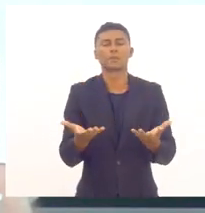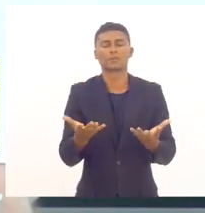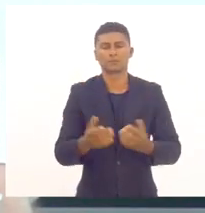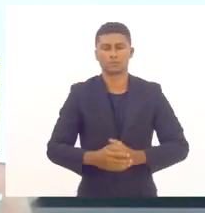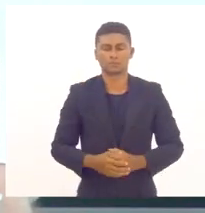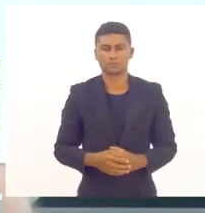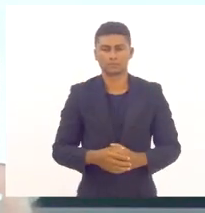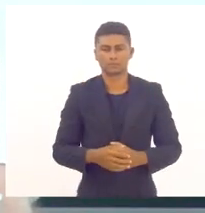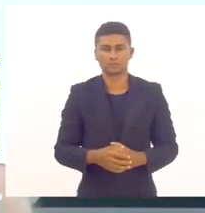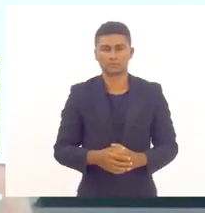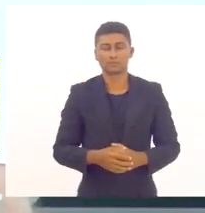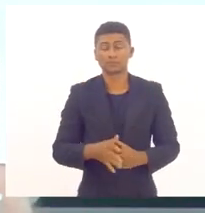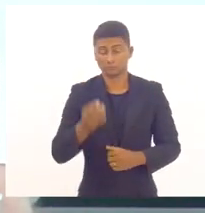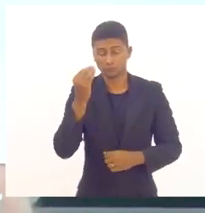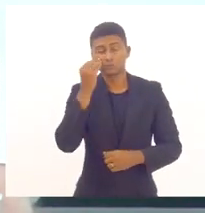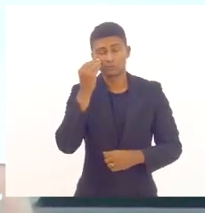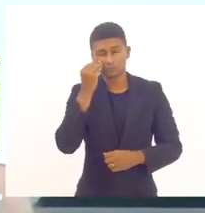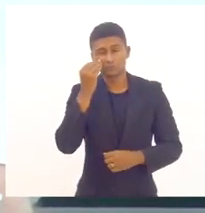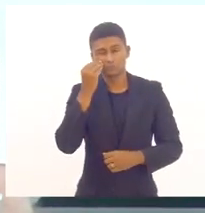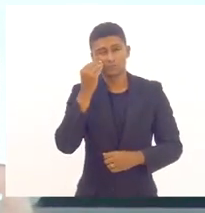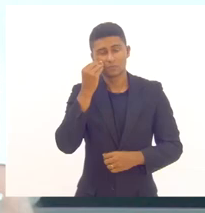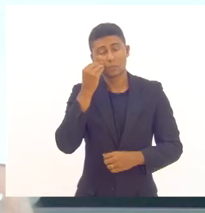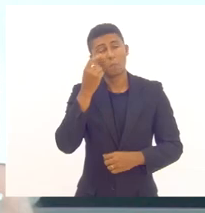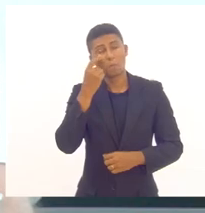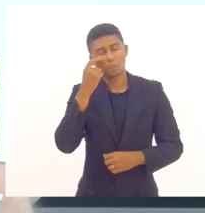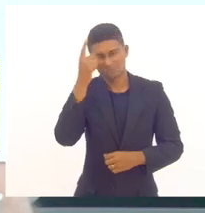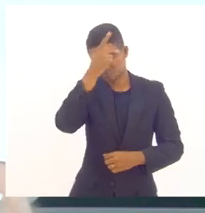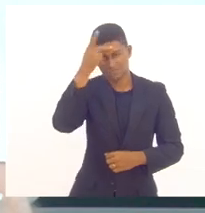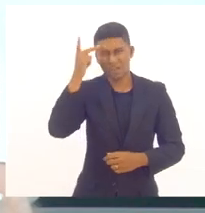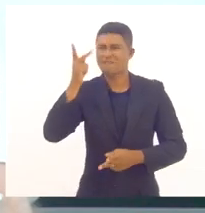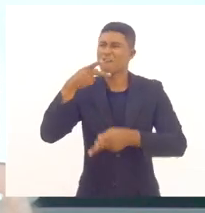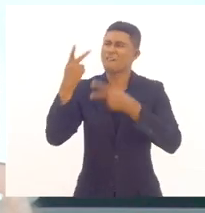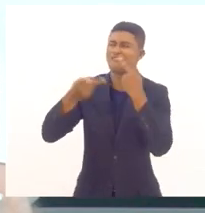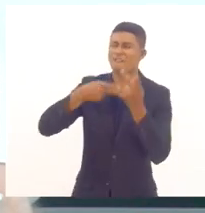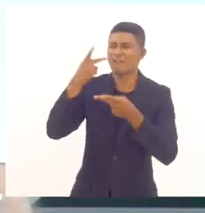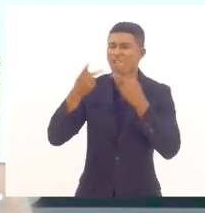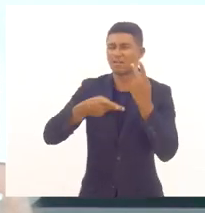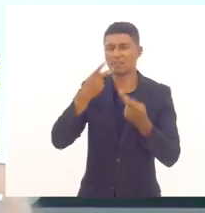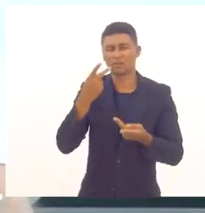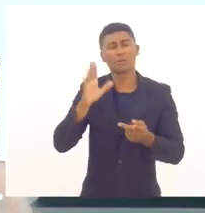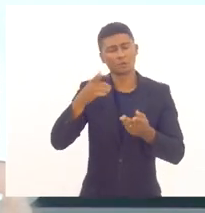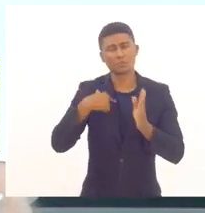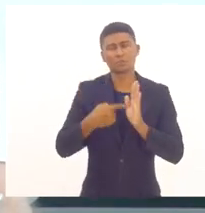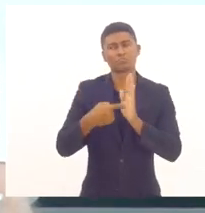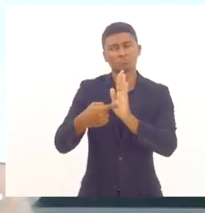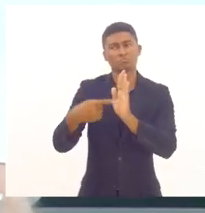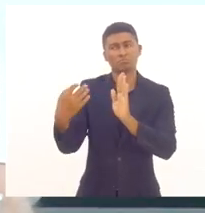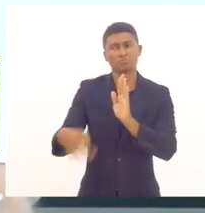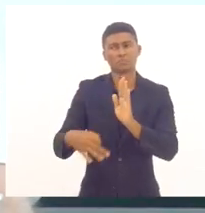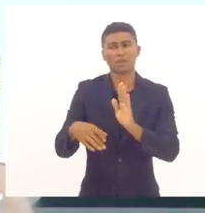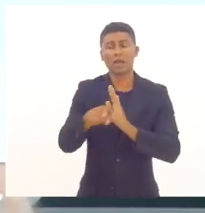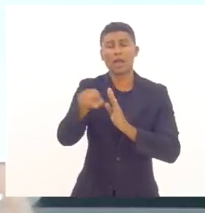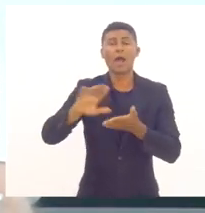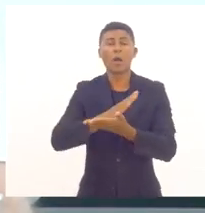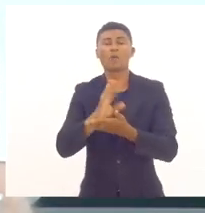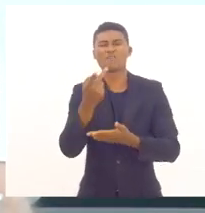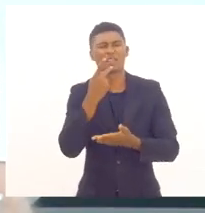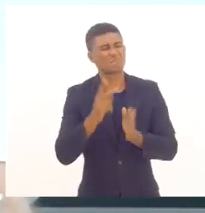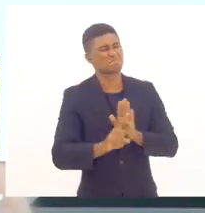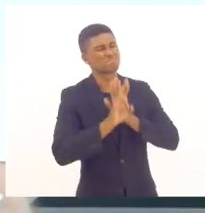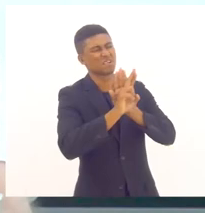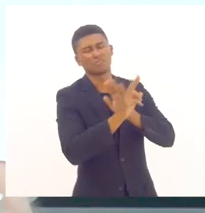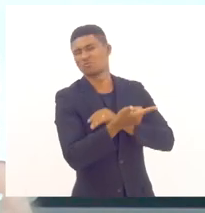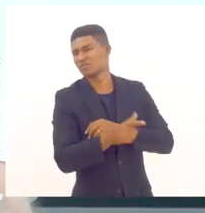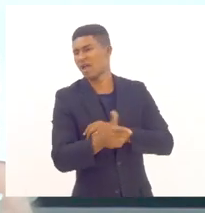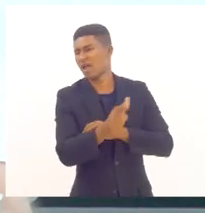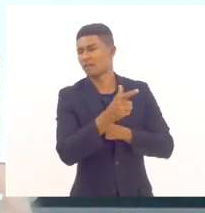desfazer algumas coisas que andam falando por aí. Primeiras são essas, né? Dizer que não tem representatividade, dizer que nós